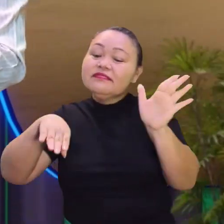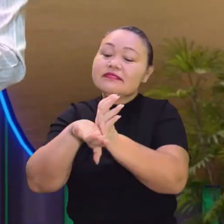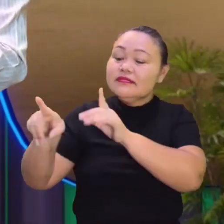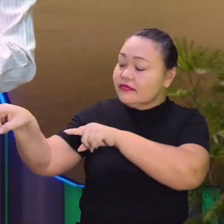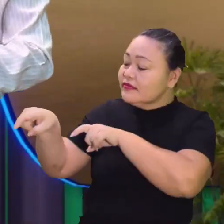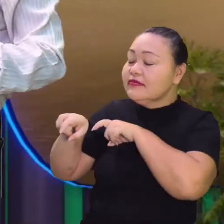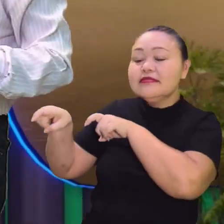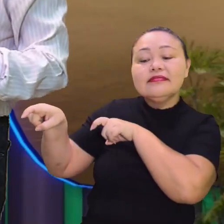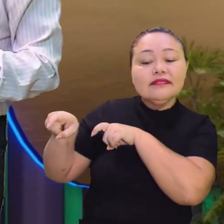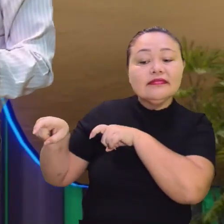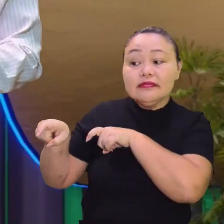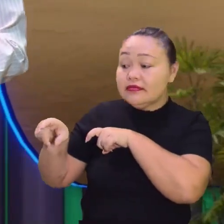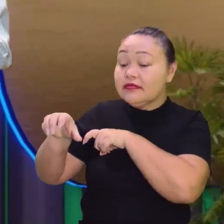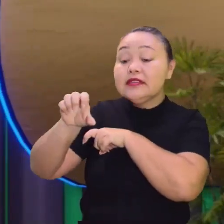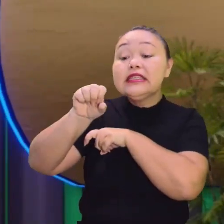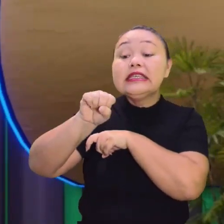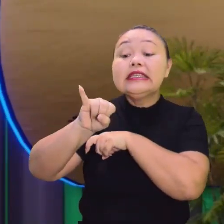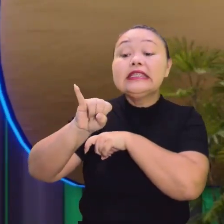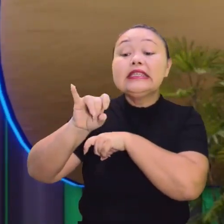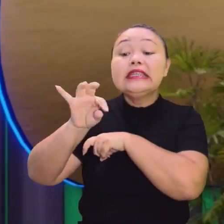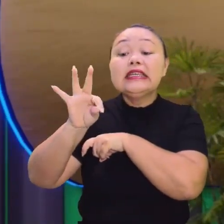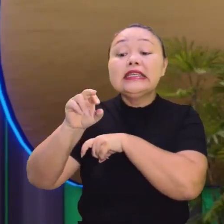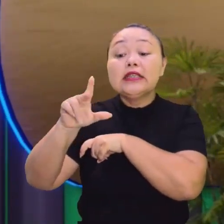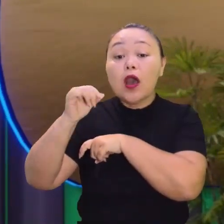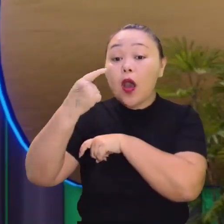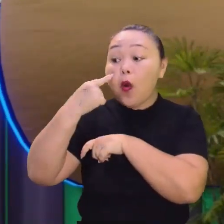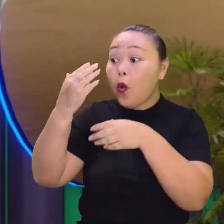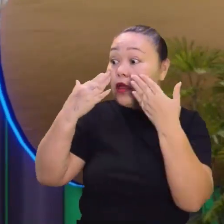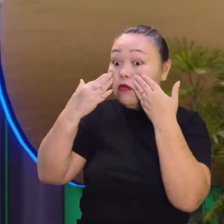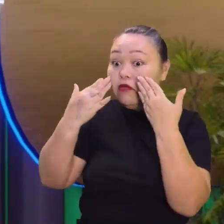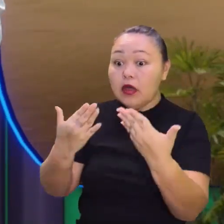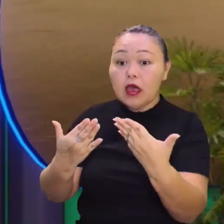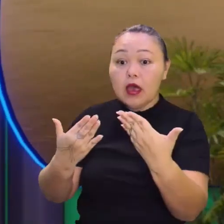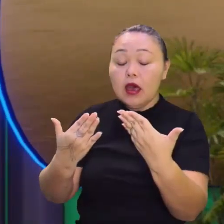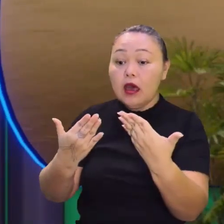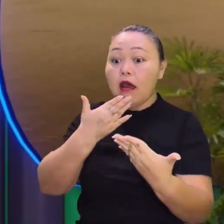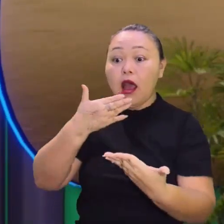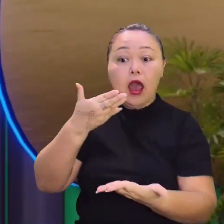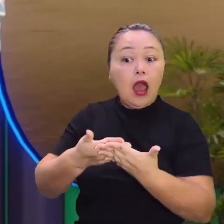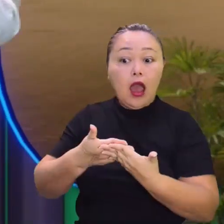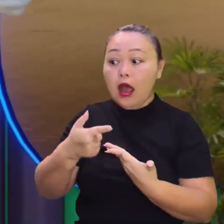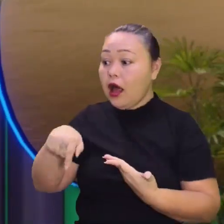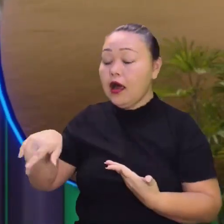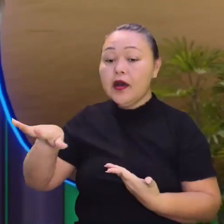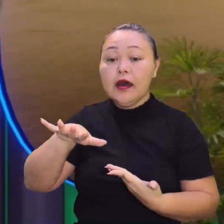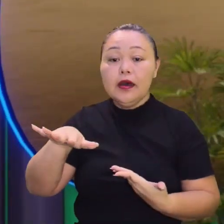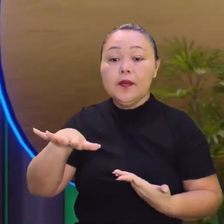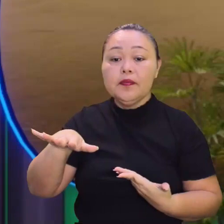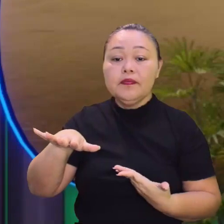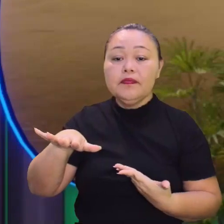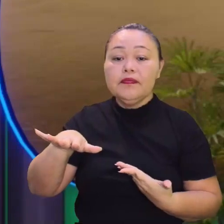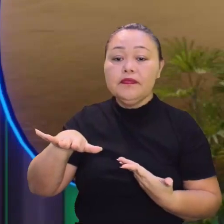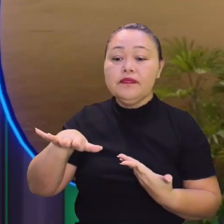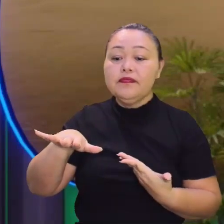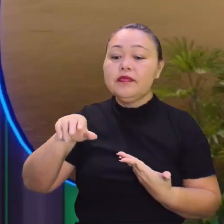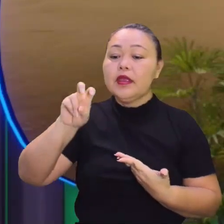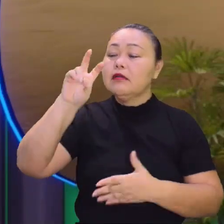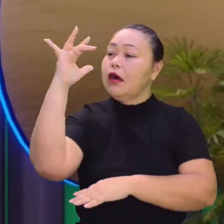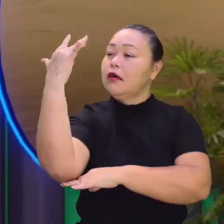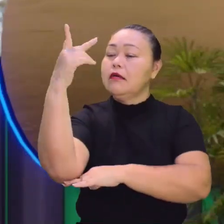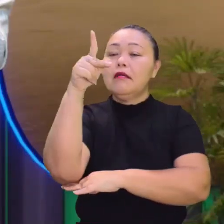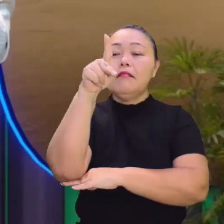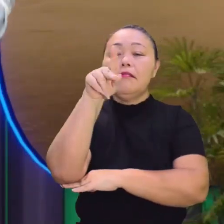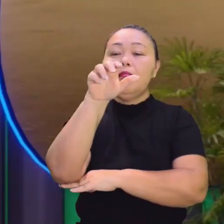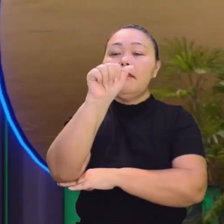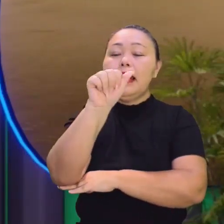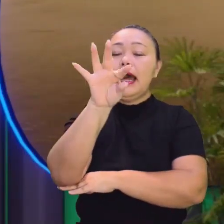sítio. Rogério do céu. Quando eu vi, cara, eu fiquei abismado, cara. Uns 5 pés de